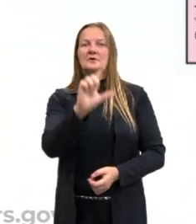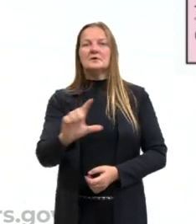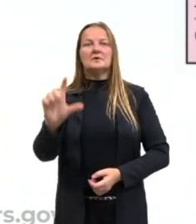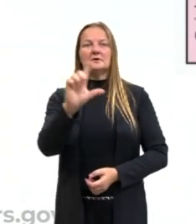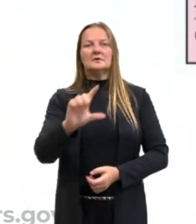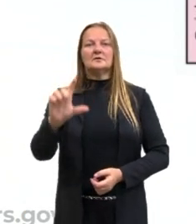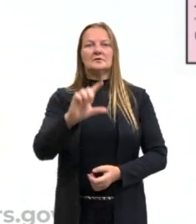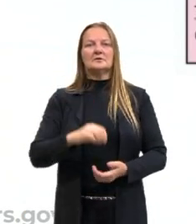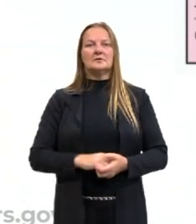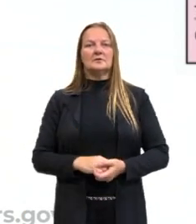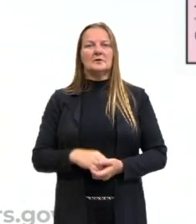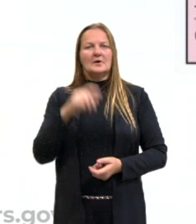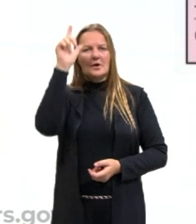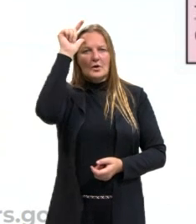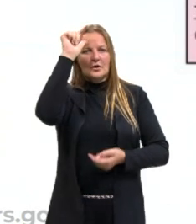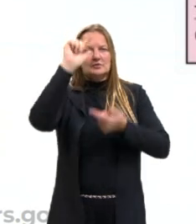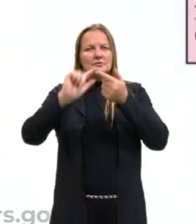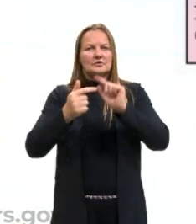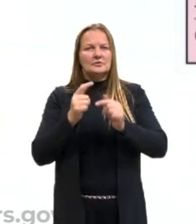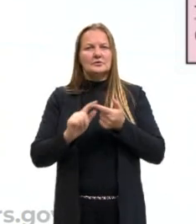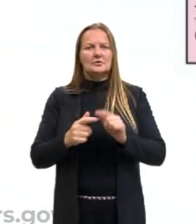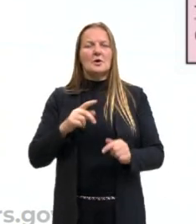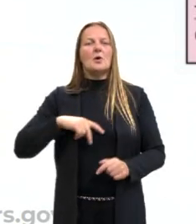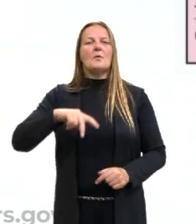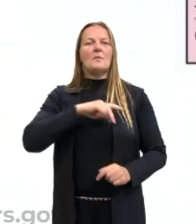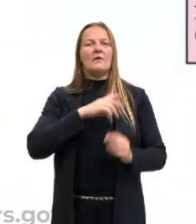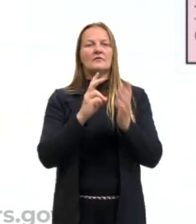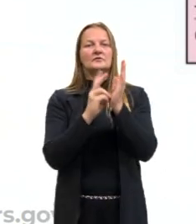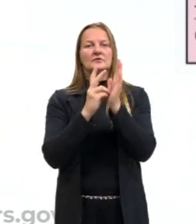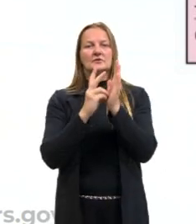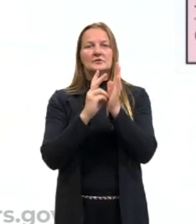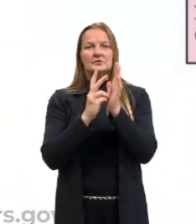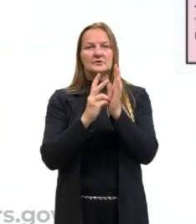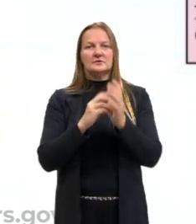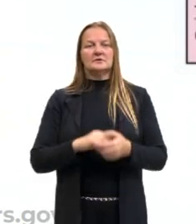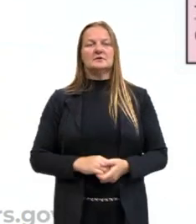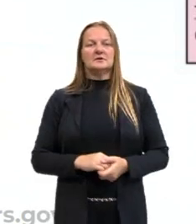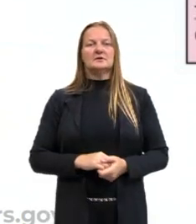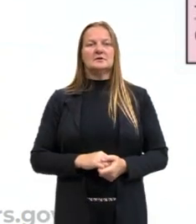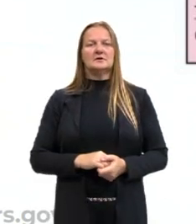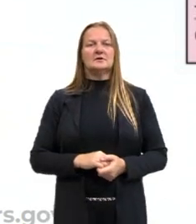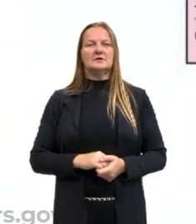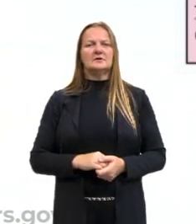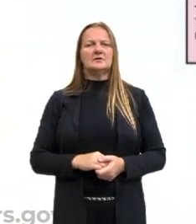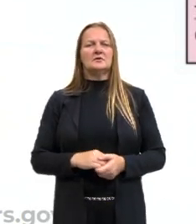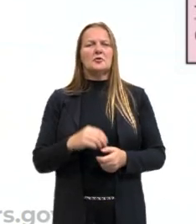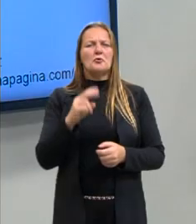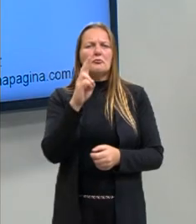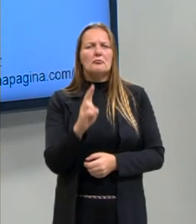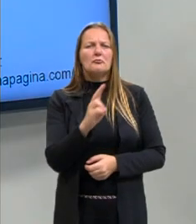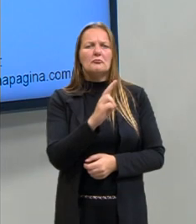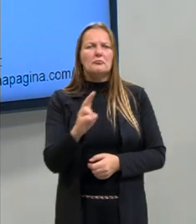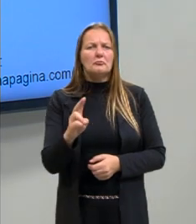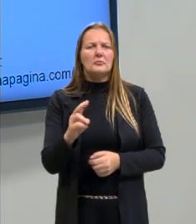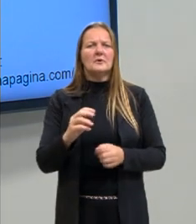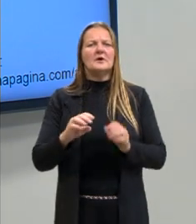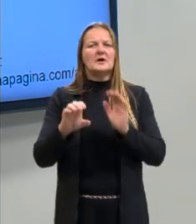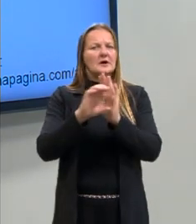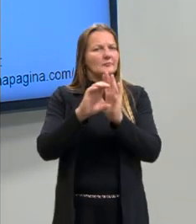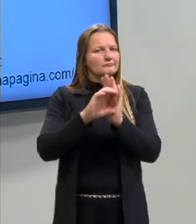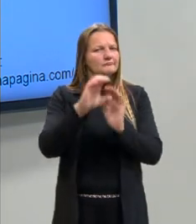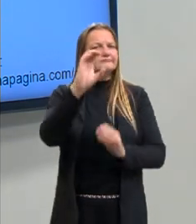literatura lógico aqui a viu que os povos indígenas que foram né catequizados então